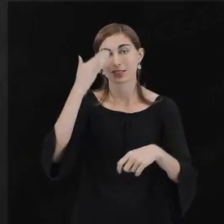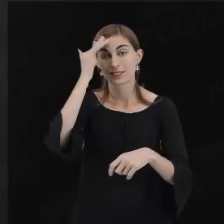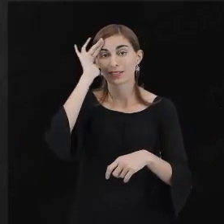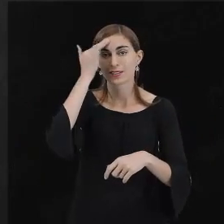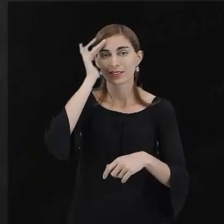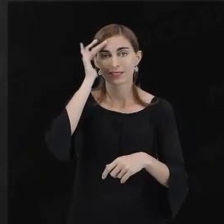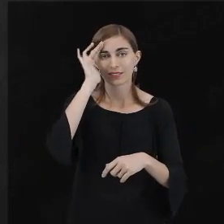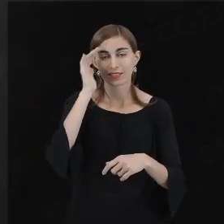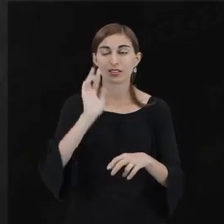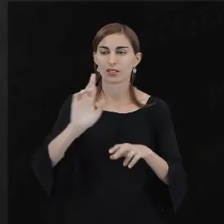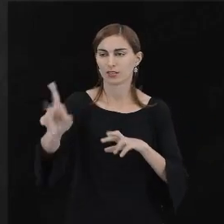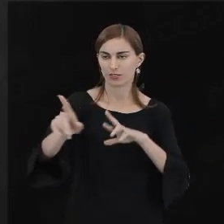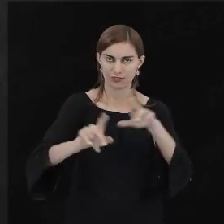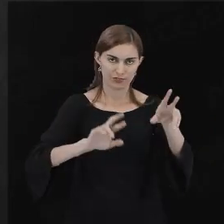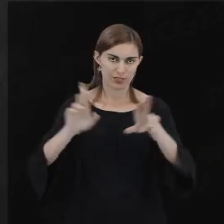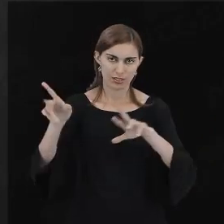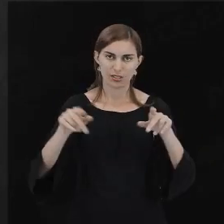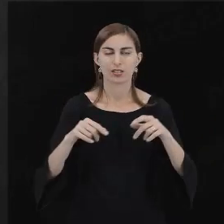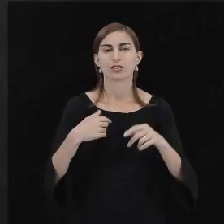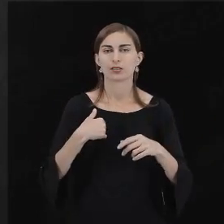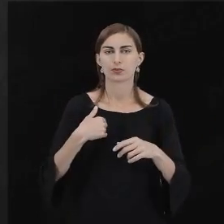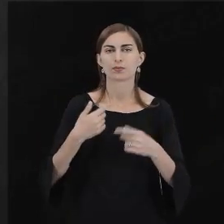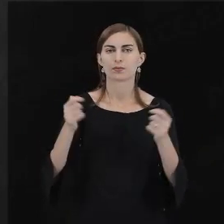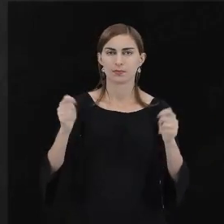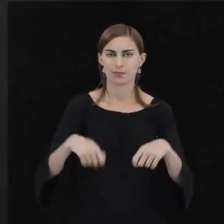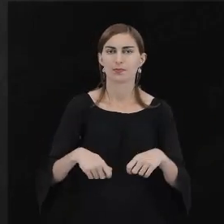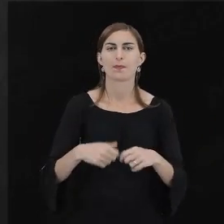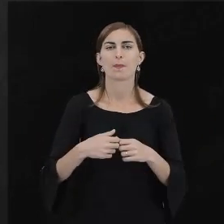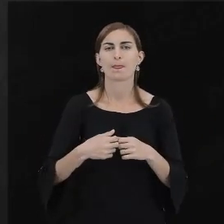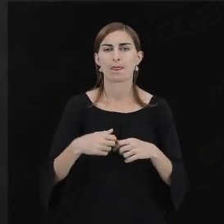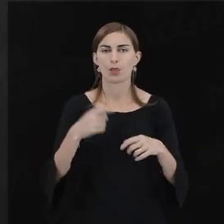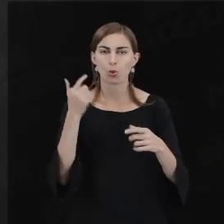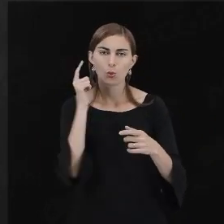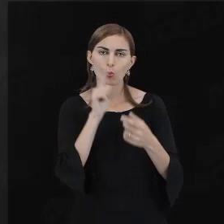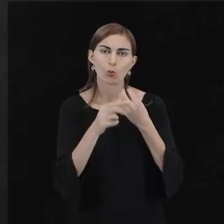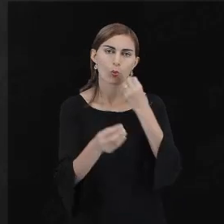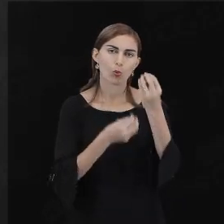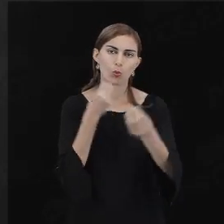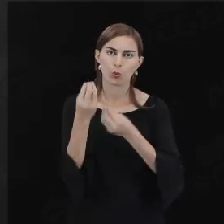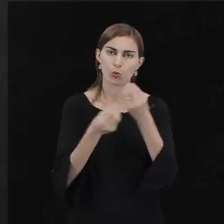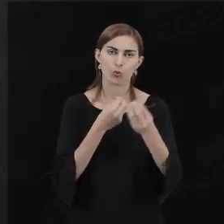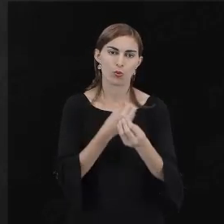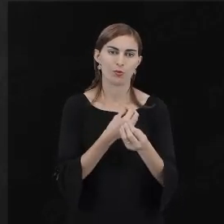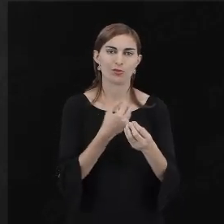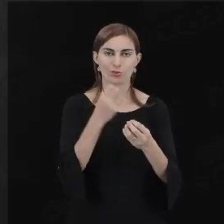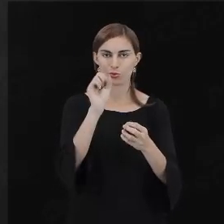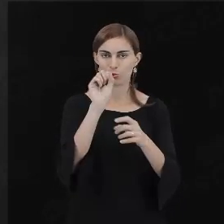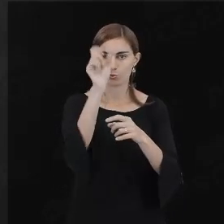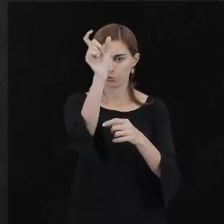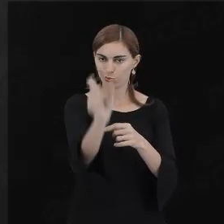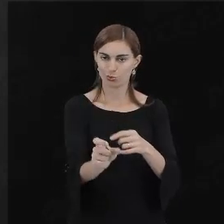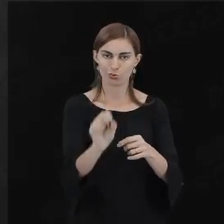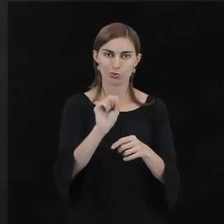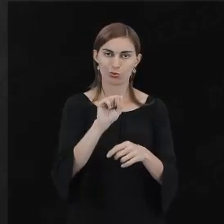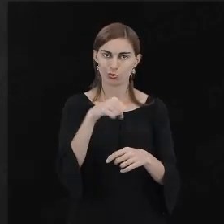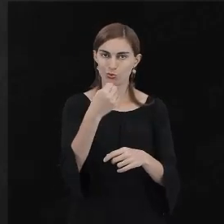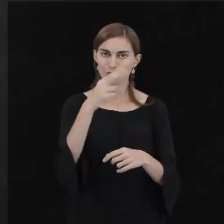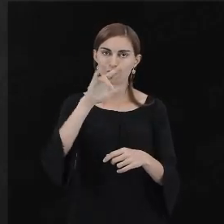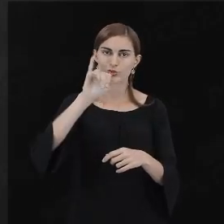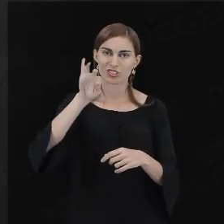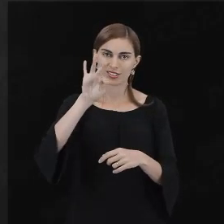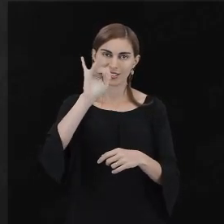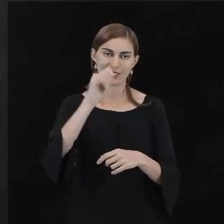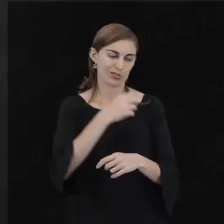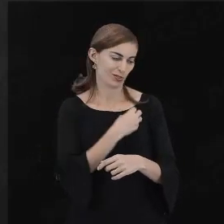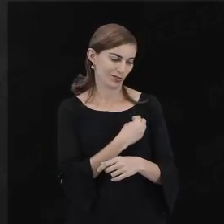aprendizagens formais, né? Os sujeitos interagem no mundo, se relacionam com o mundo, fazem